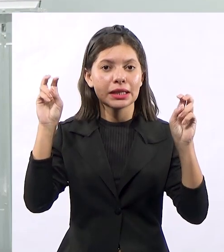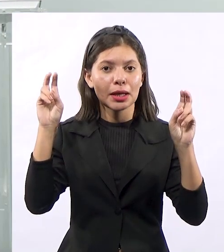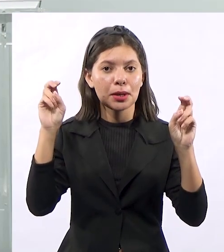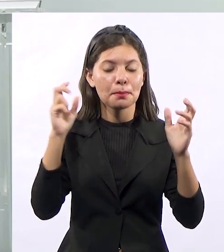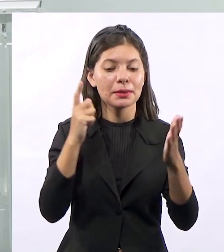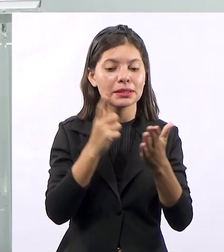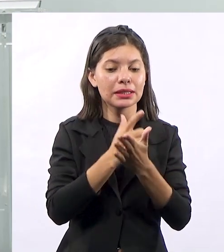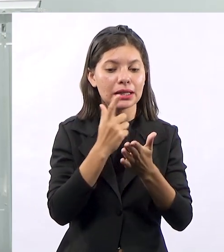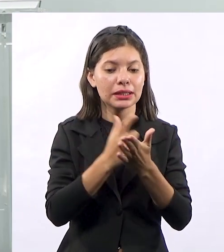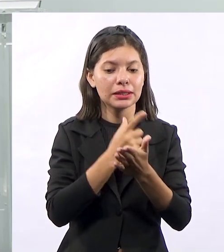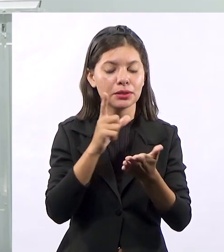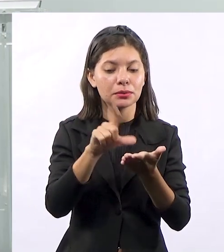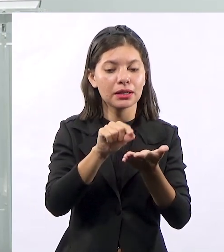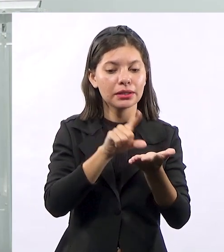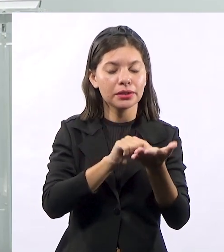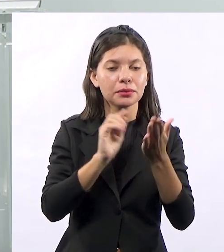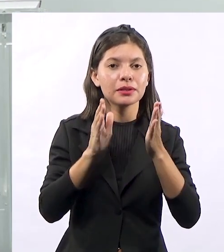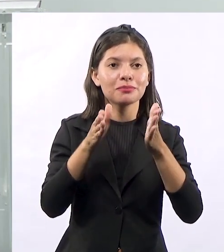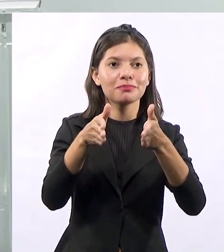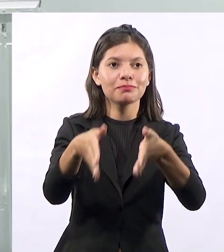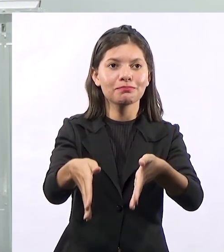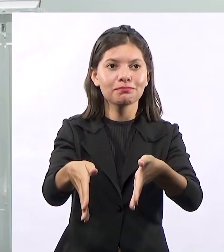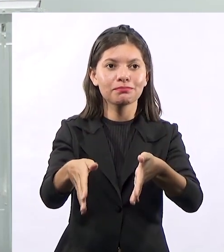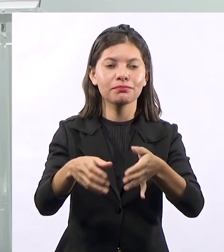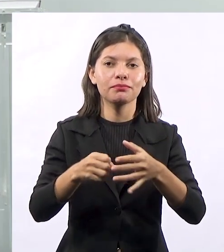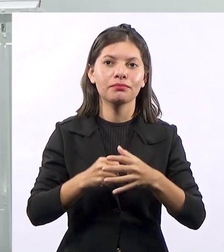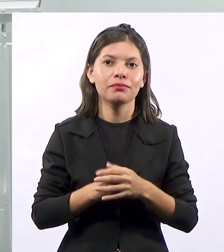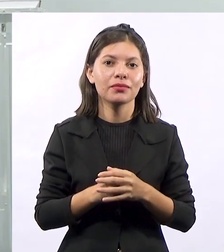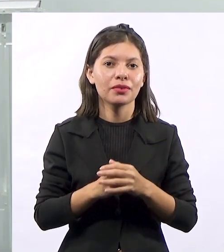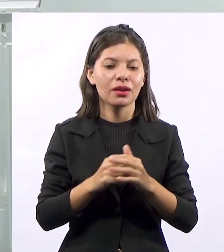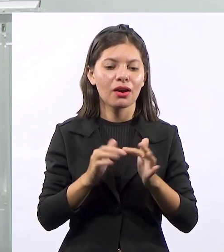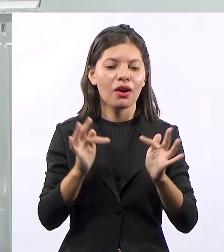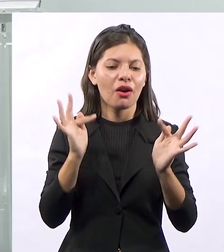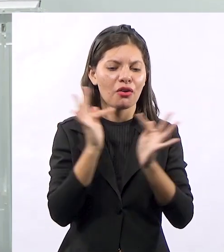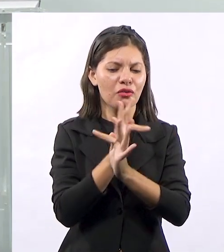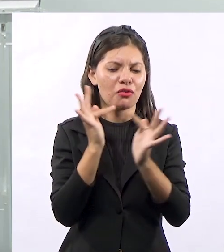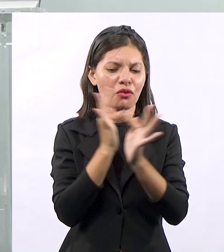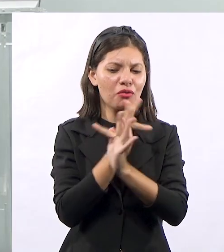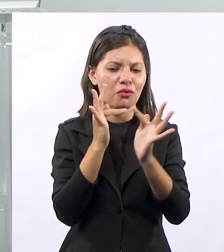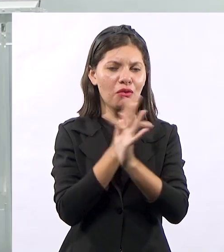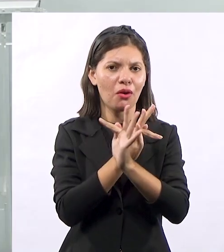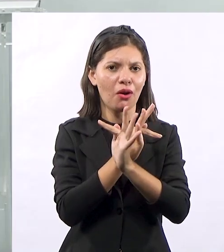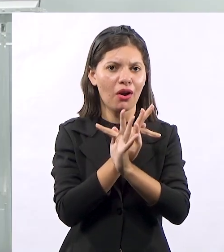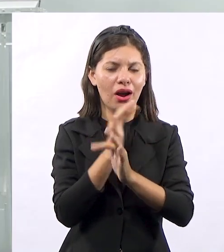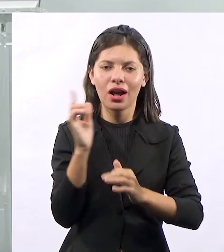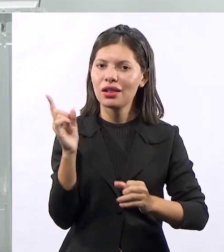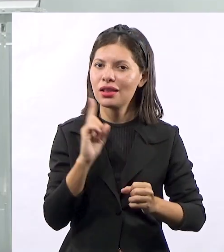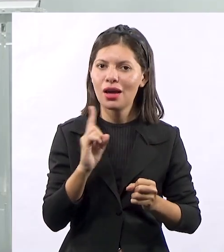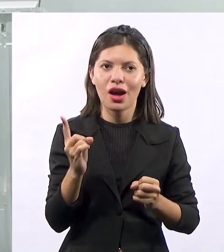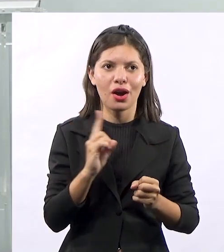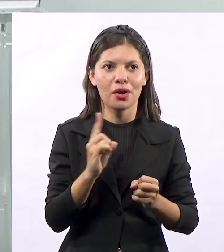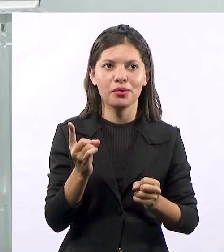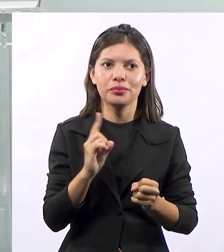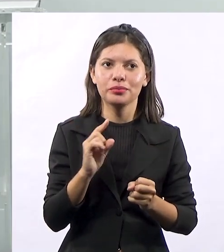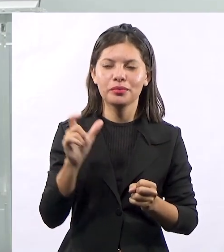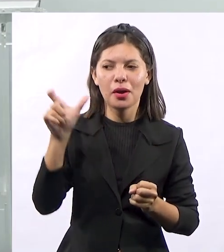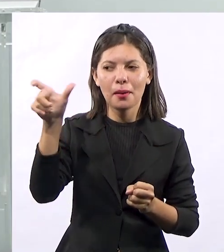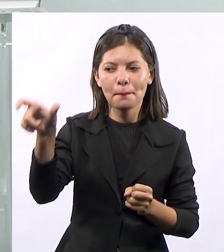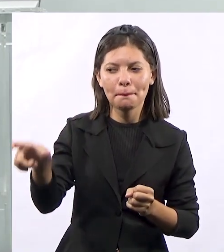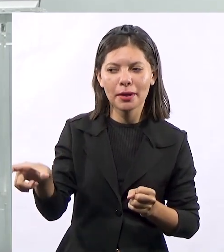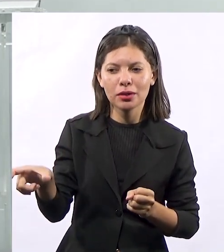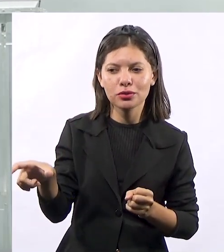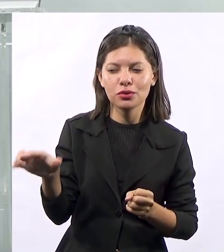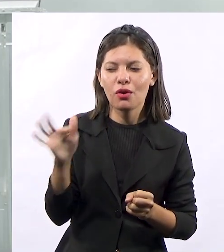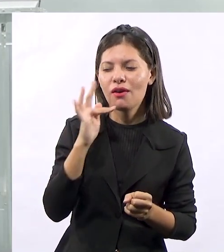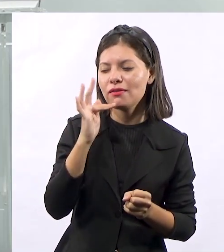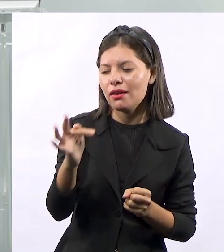específicos, livros e artigos. A gente vai descobrir o que é isso. Então, não é nenhuma fofoca, não é nenhuma, né? Não é alguém que